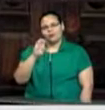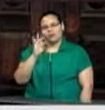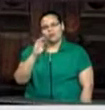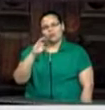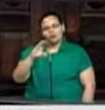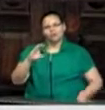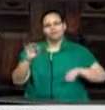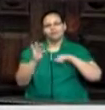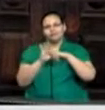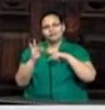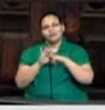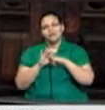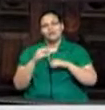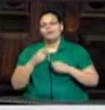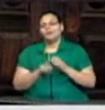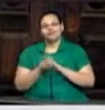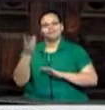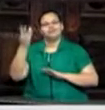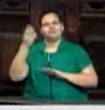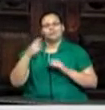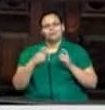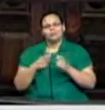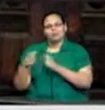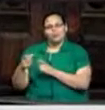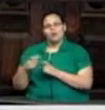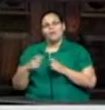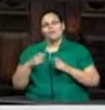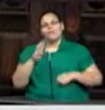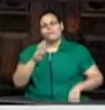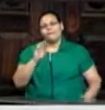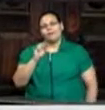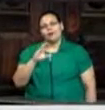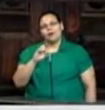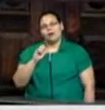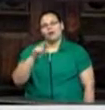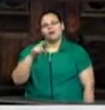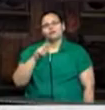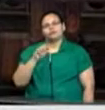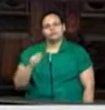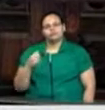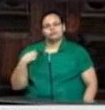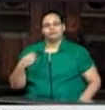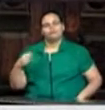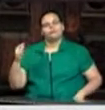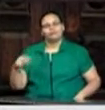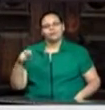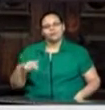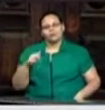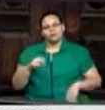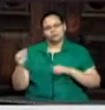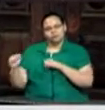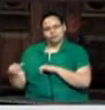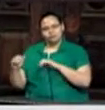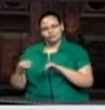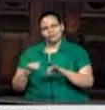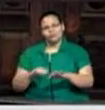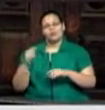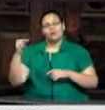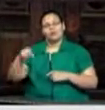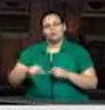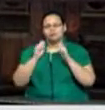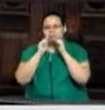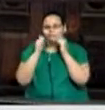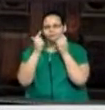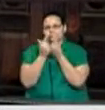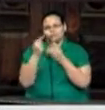de estudantes saíram de Bacaxá e vieram caminhando até aqui na Assembleia